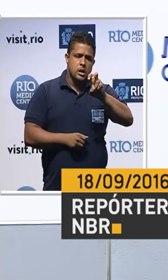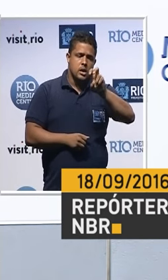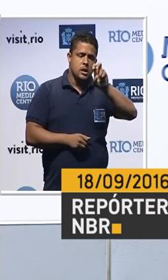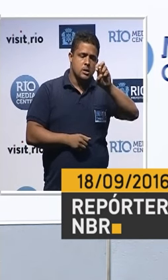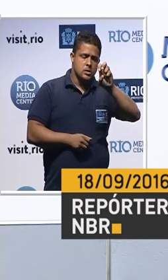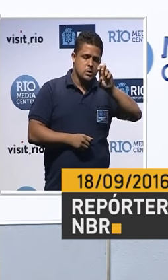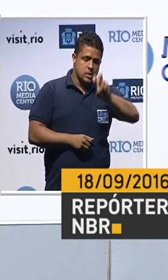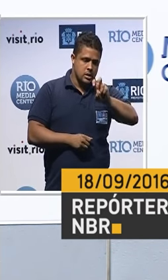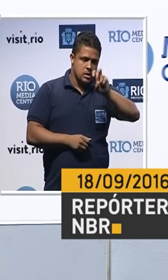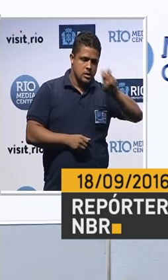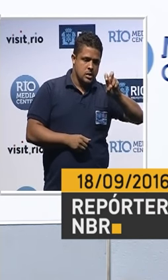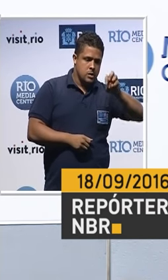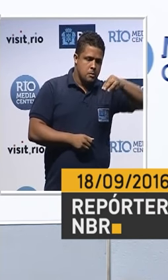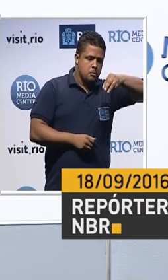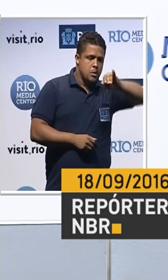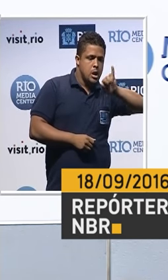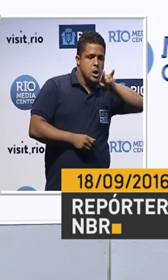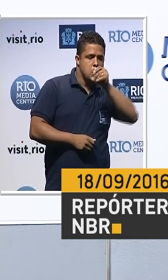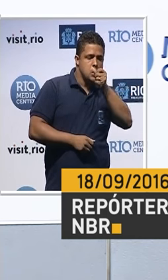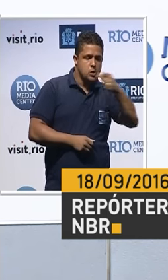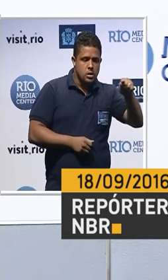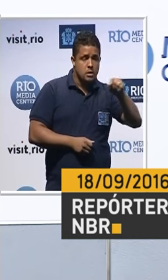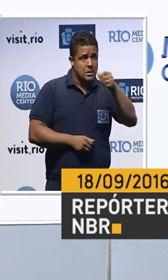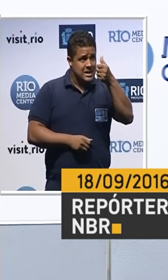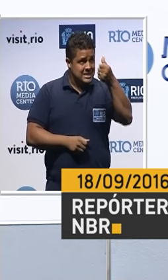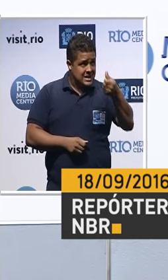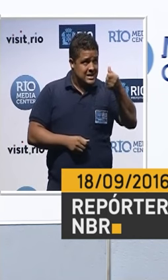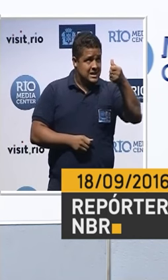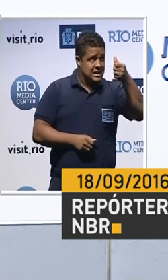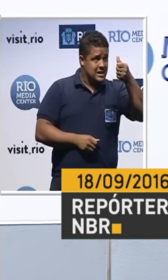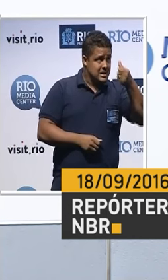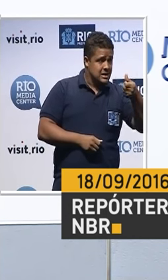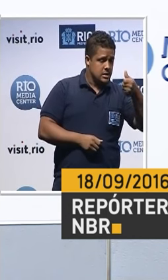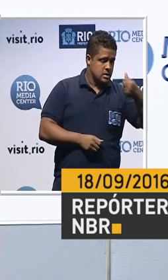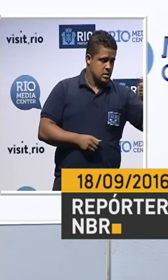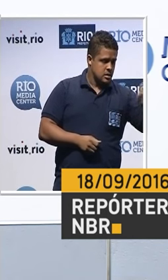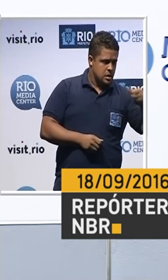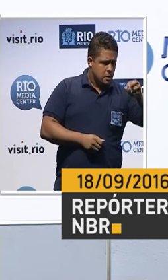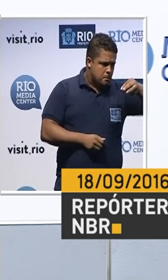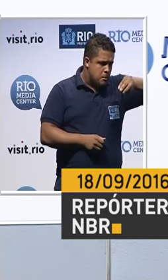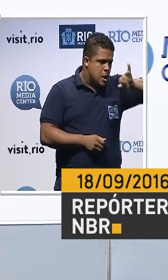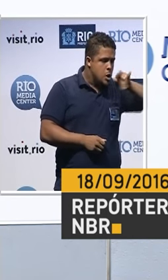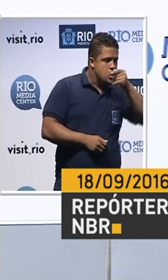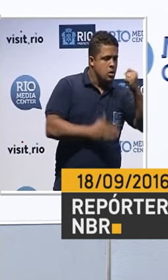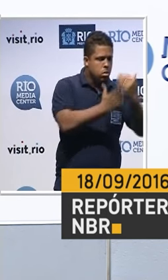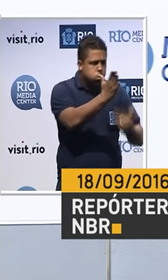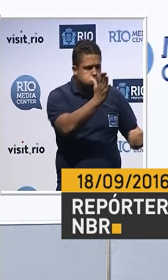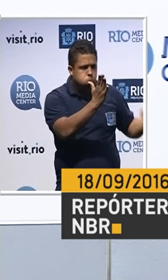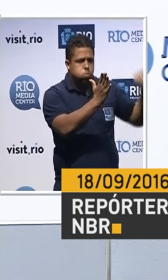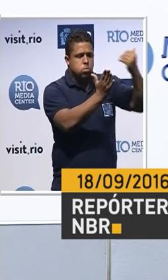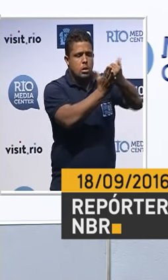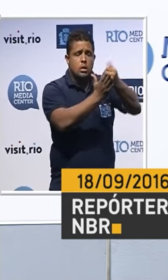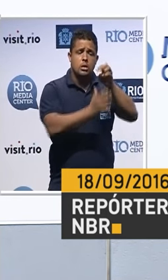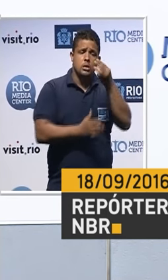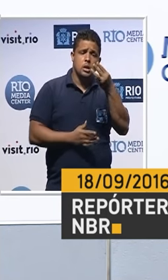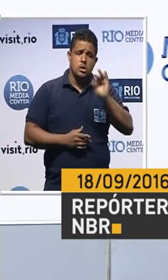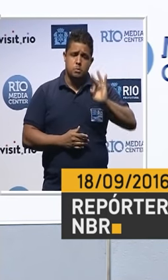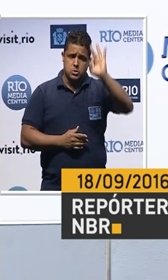milhões para 656 milhões, ou seja, um acréscimo de